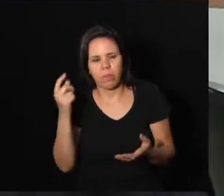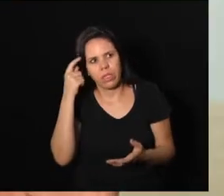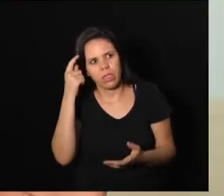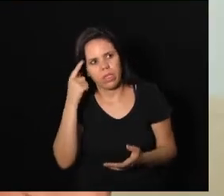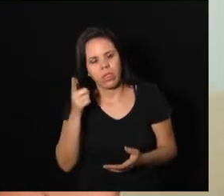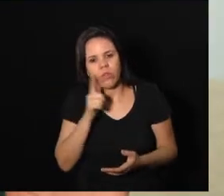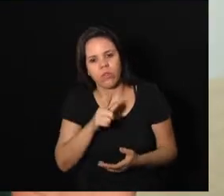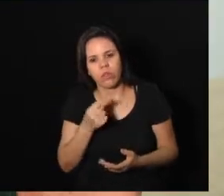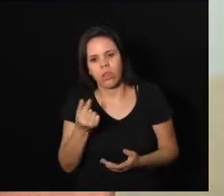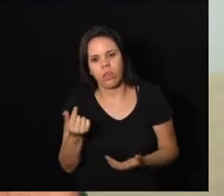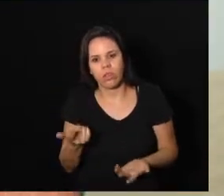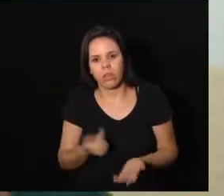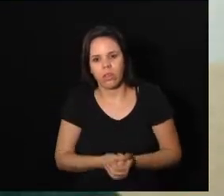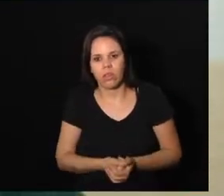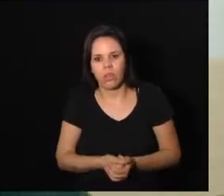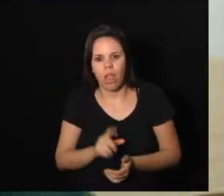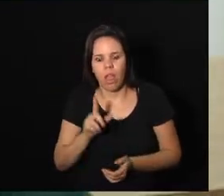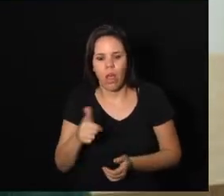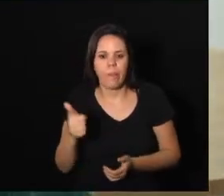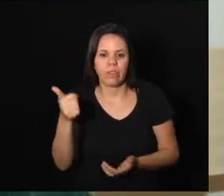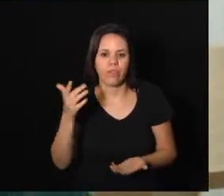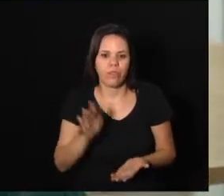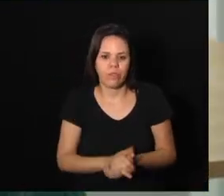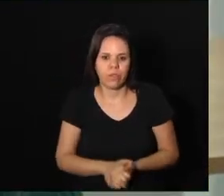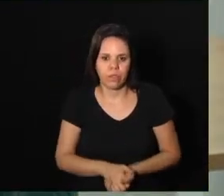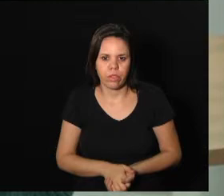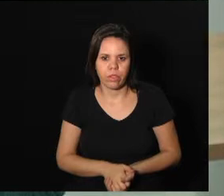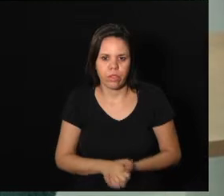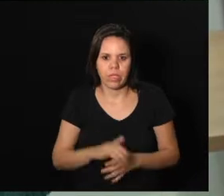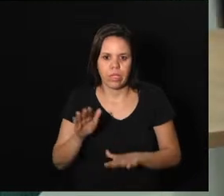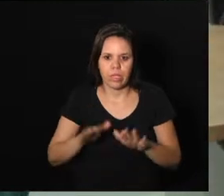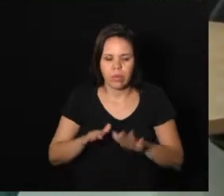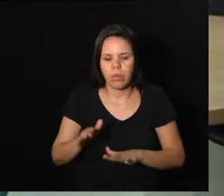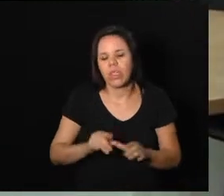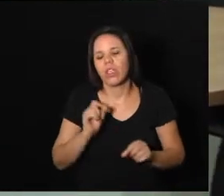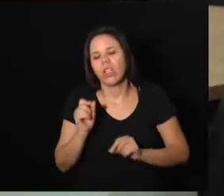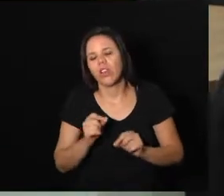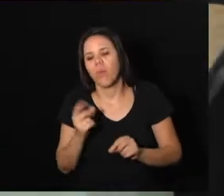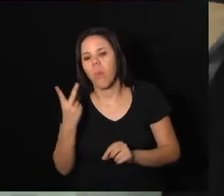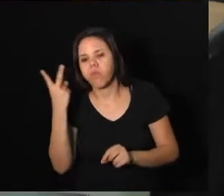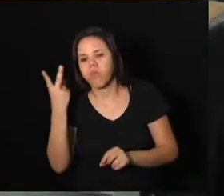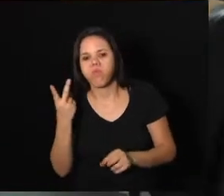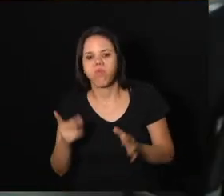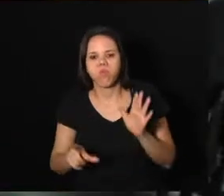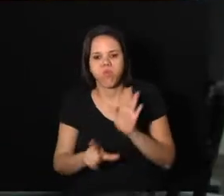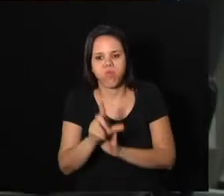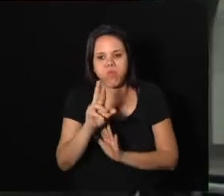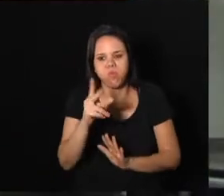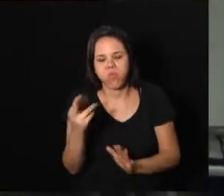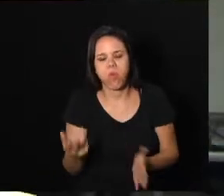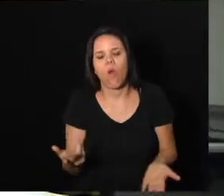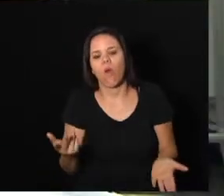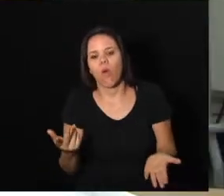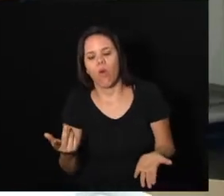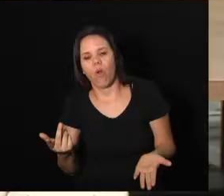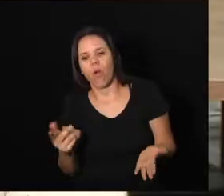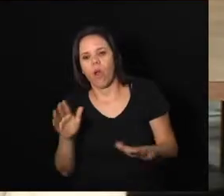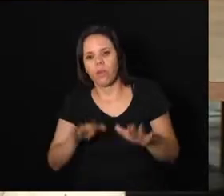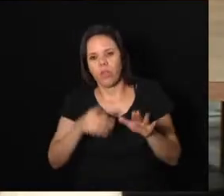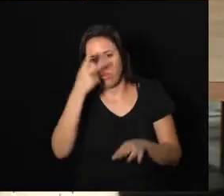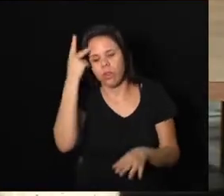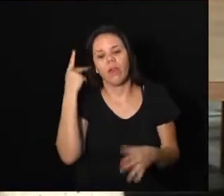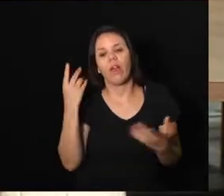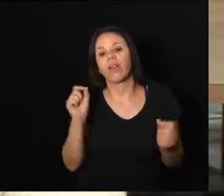também não é muito positivo ou é? Dependendo do ganho, se a pessoa está atrás de